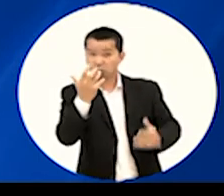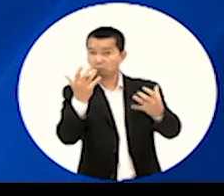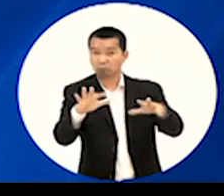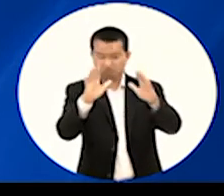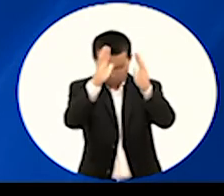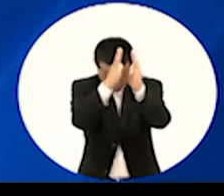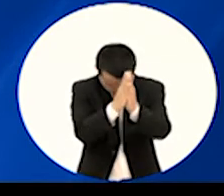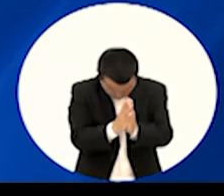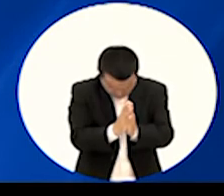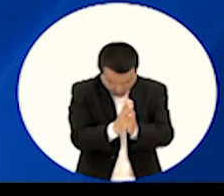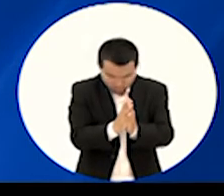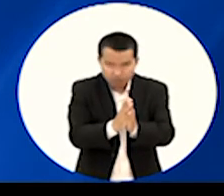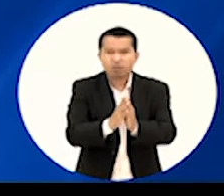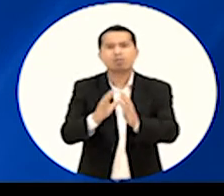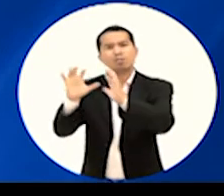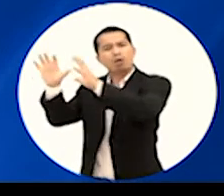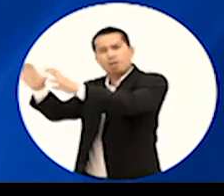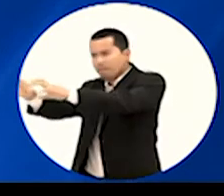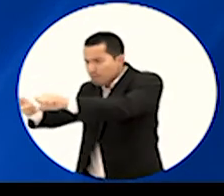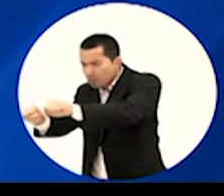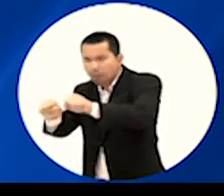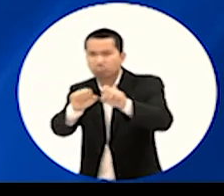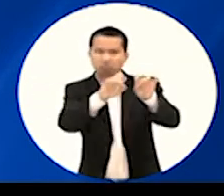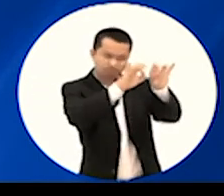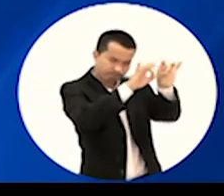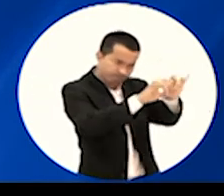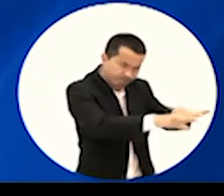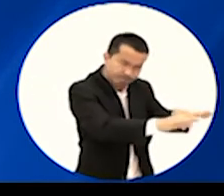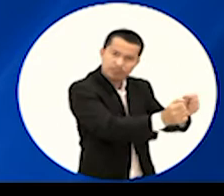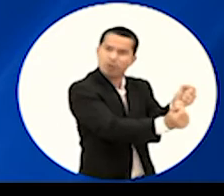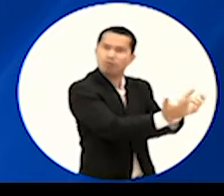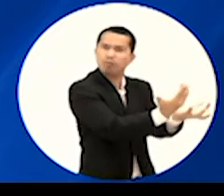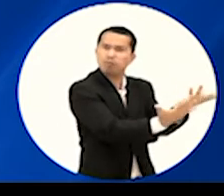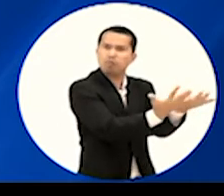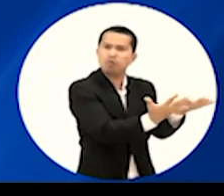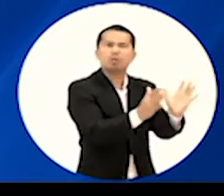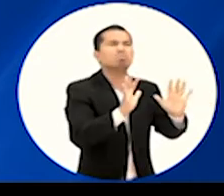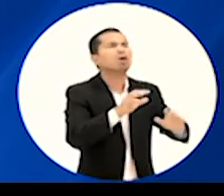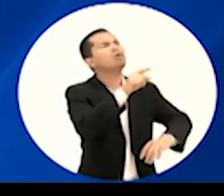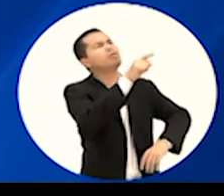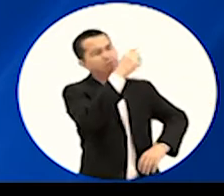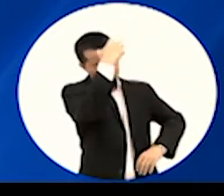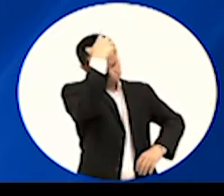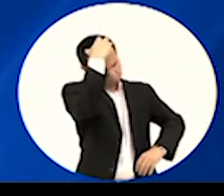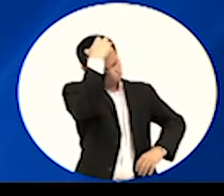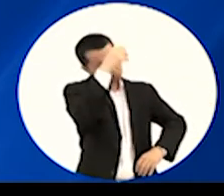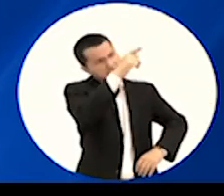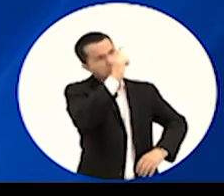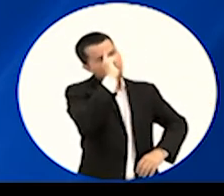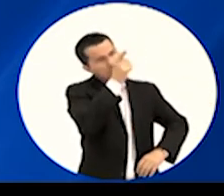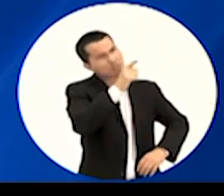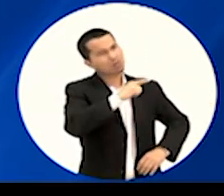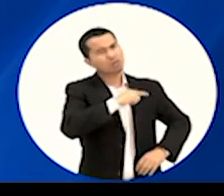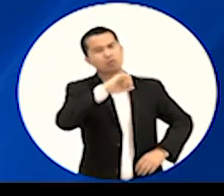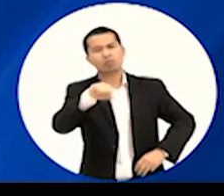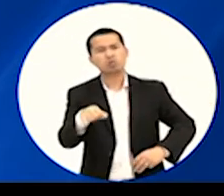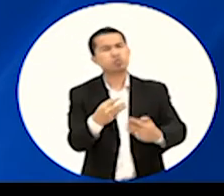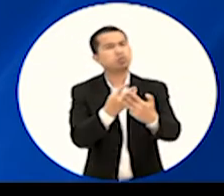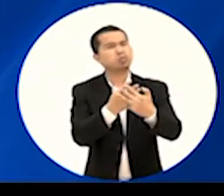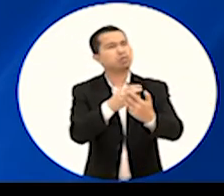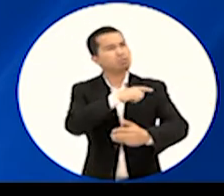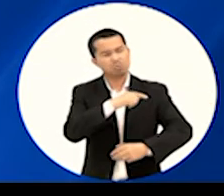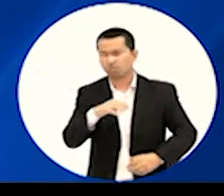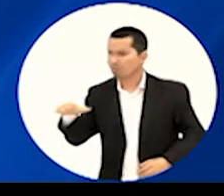numa fornalha acesa. Ora, o Senhor pôs como administradores da província da Babilônia alguns